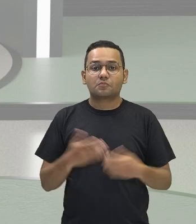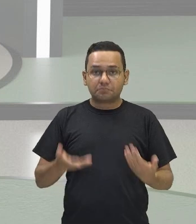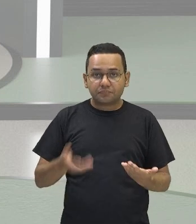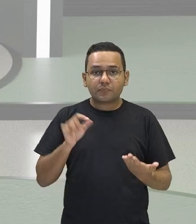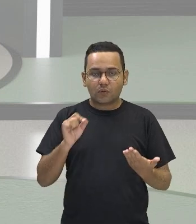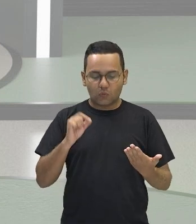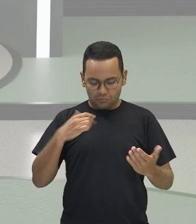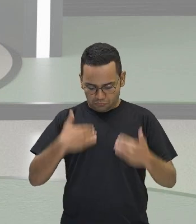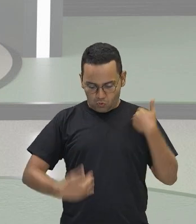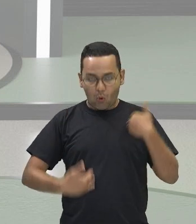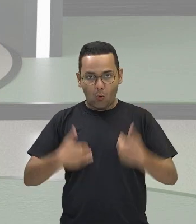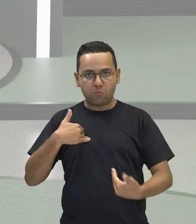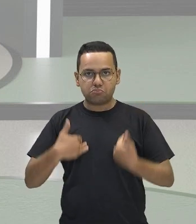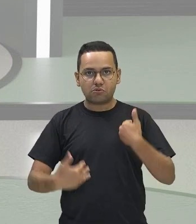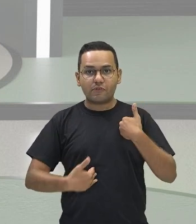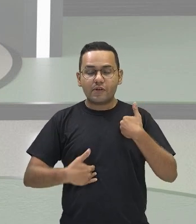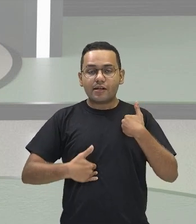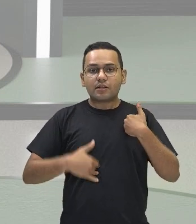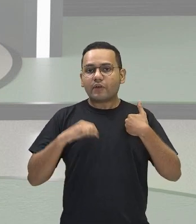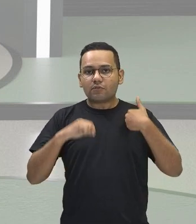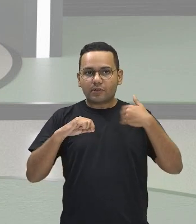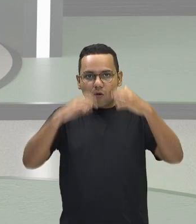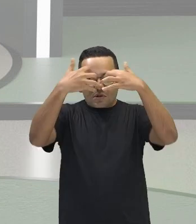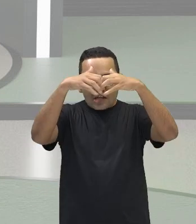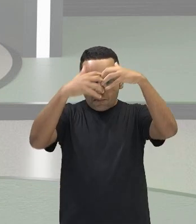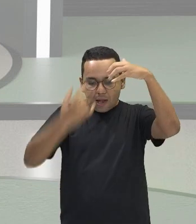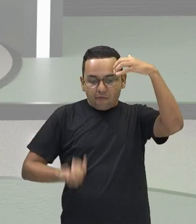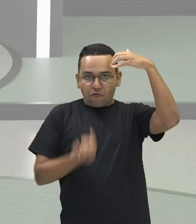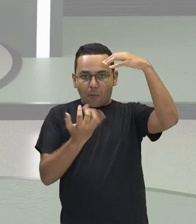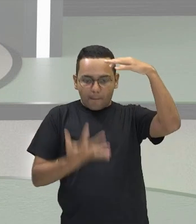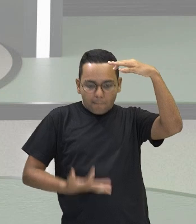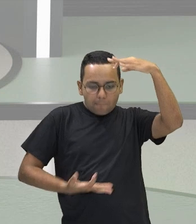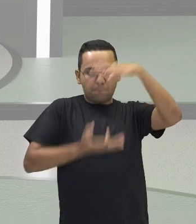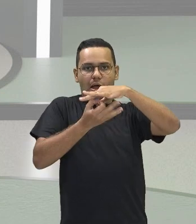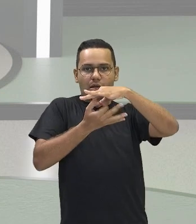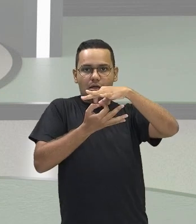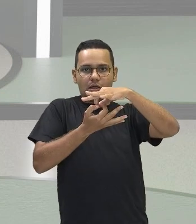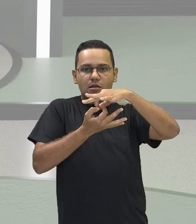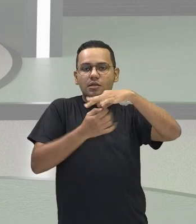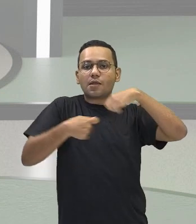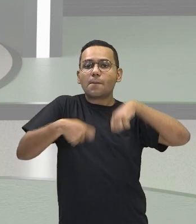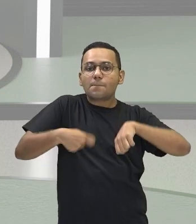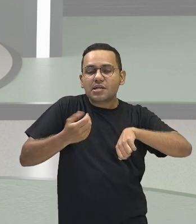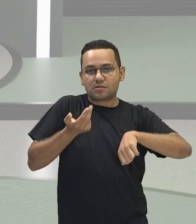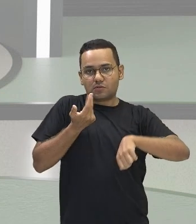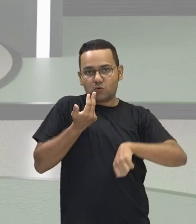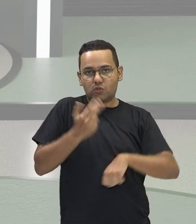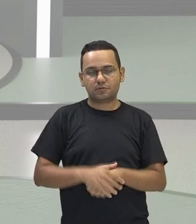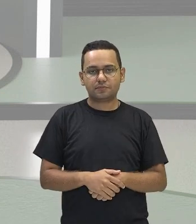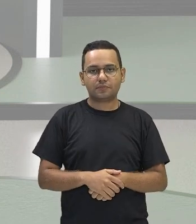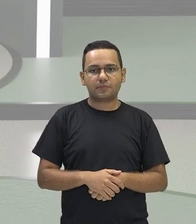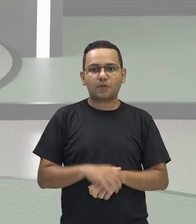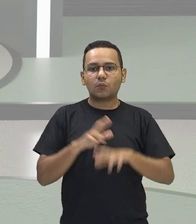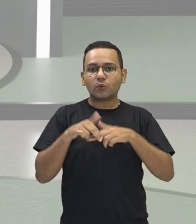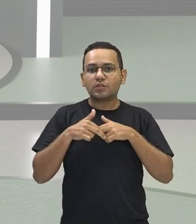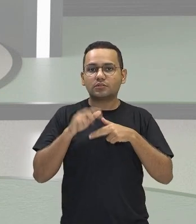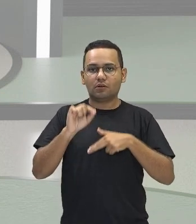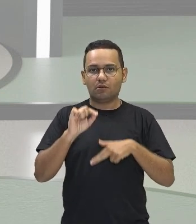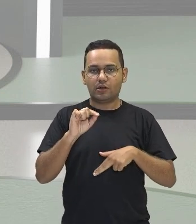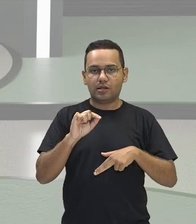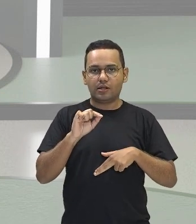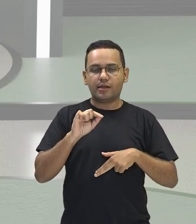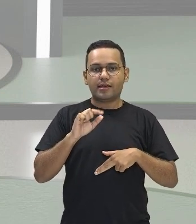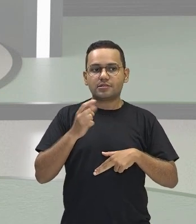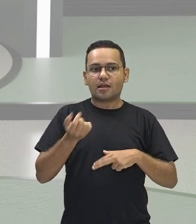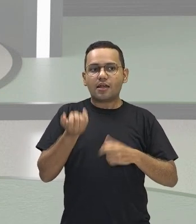nutricional. E esse é um comando dado por um hormônio que o seu estômago produz